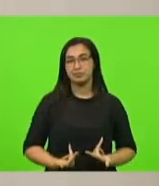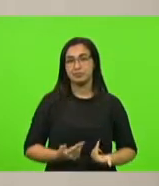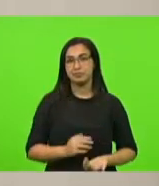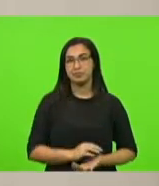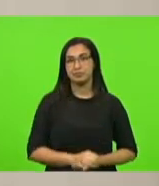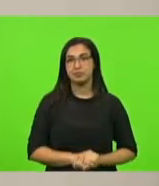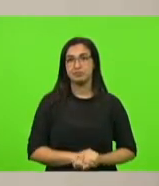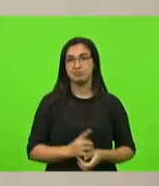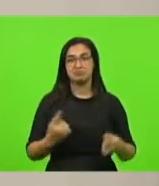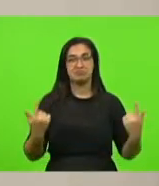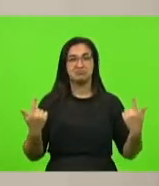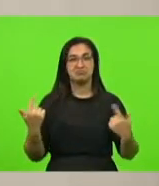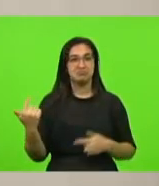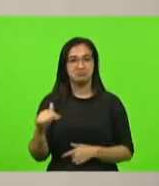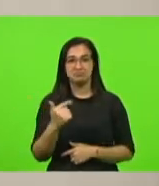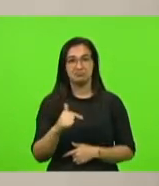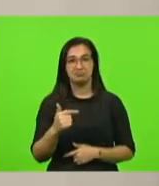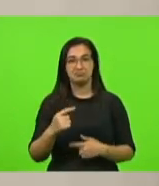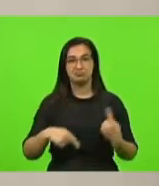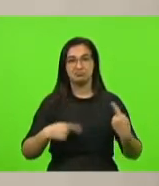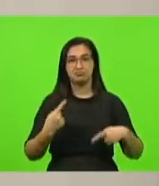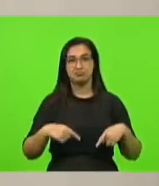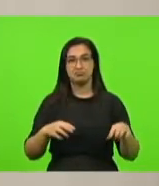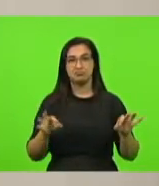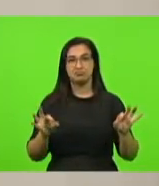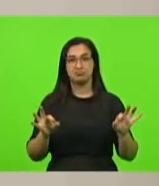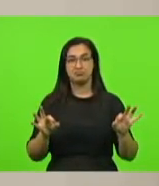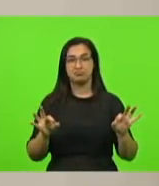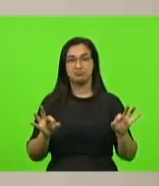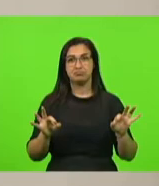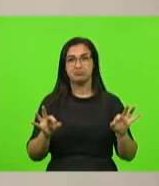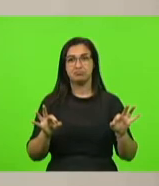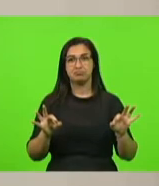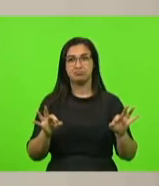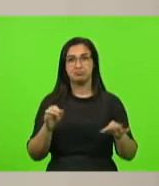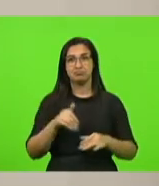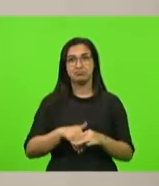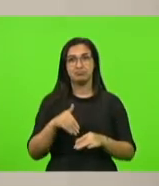Não havendo quem queira discutir, em votação. Deputados que aprovam, permaneçam como se encontram.